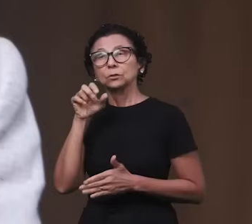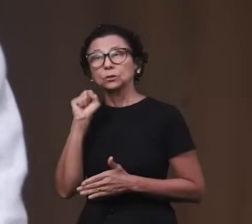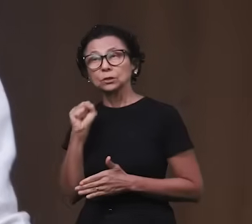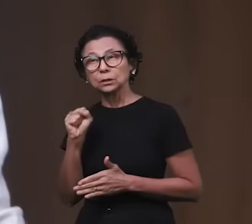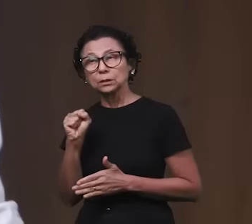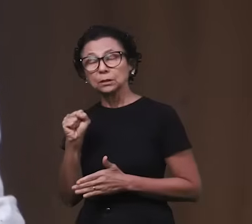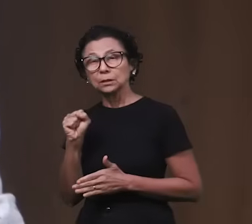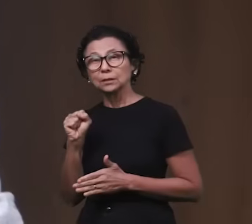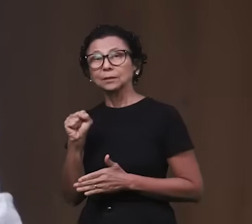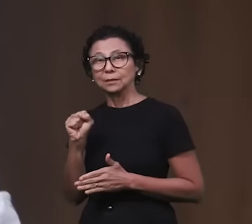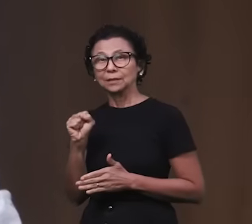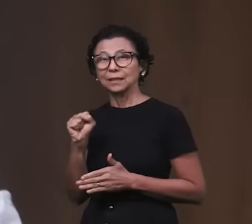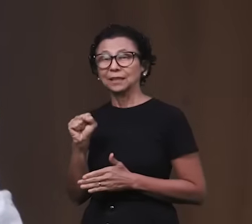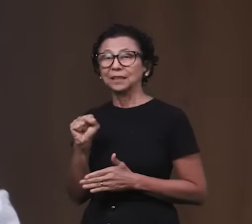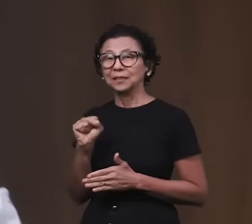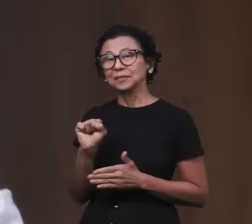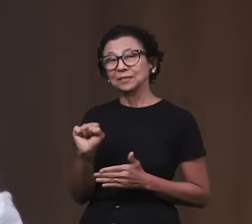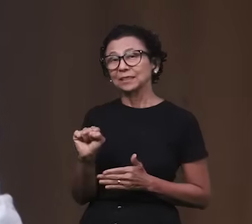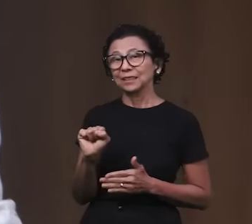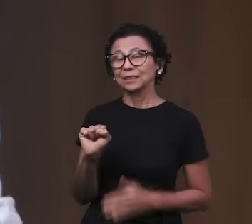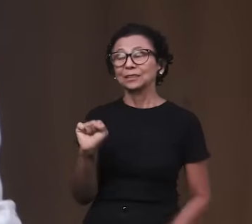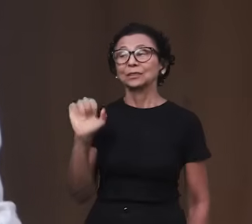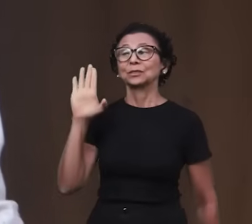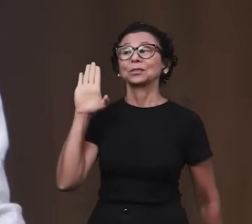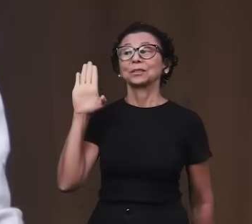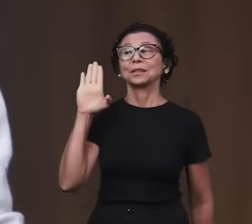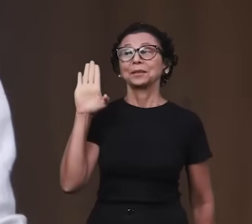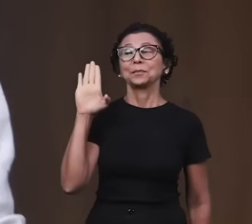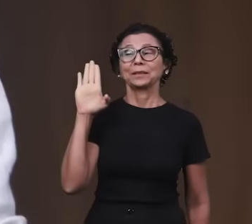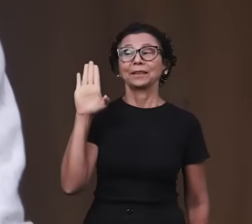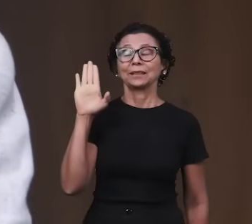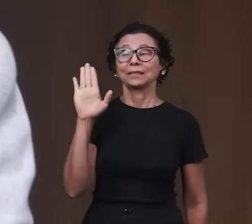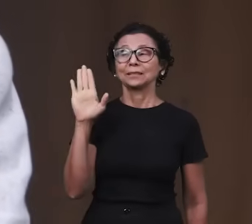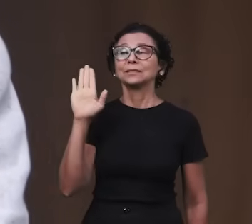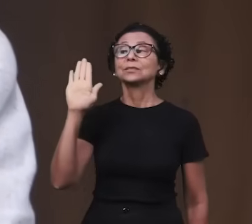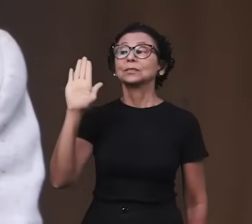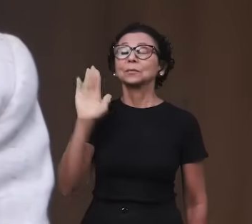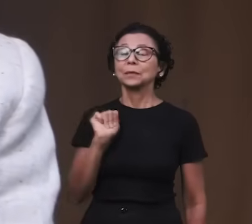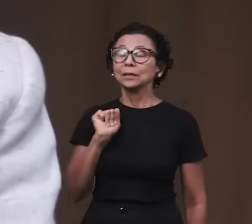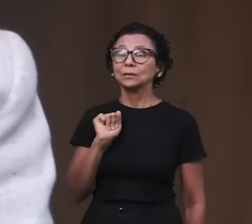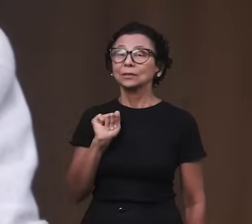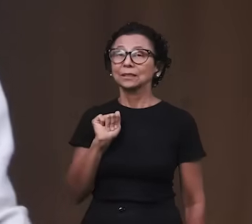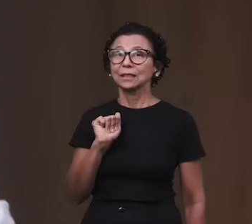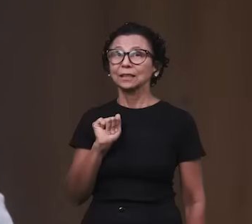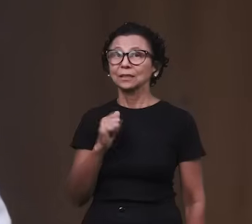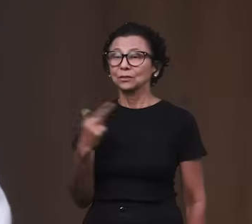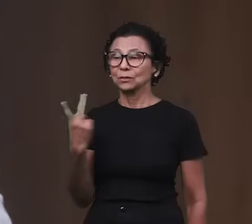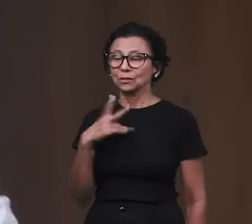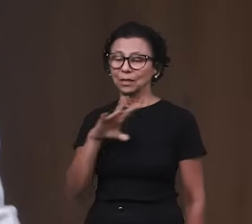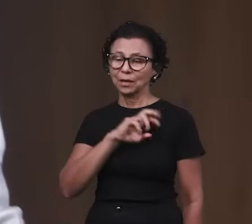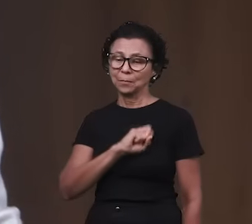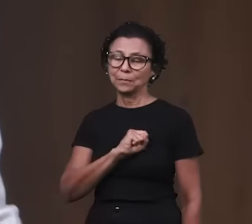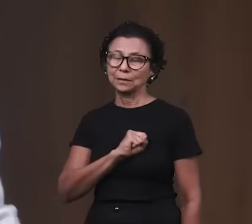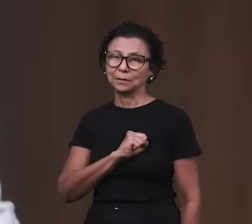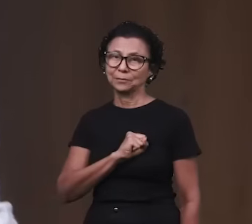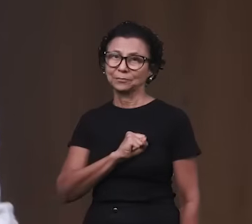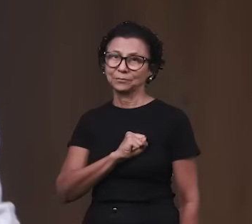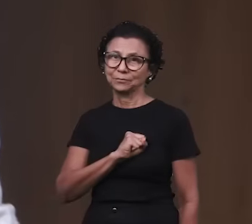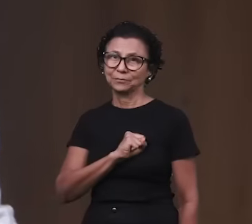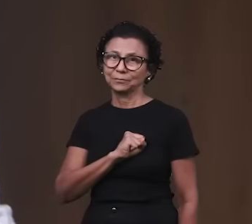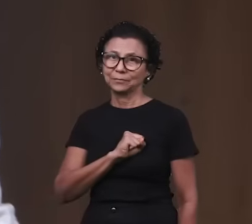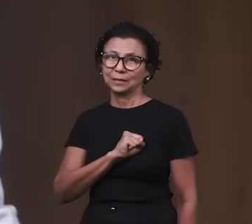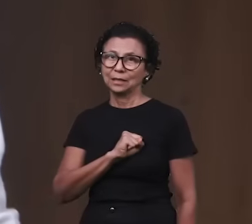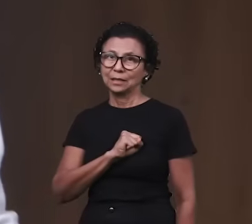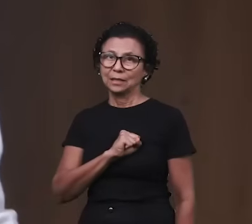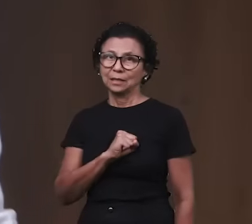juramento que nós fizemos, né? De amar o outro, até que, né? Precisa o quê? Use os recursos da graça. Amém. Use essa